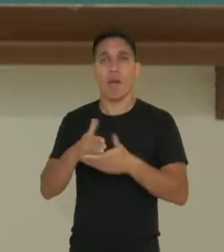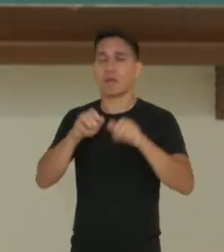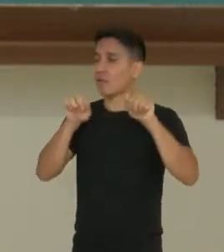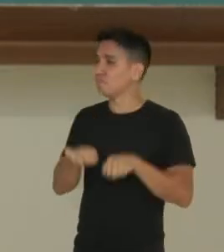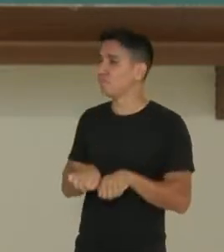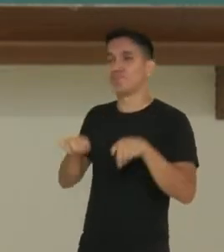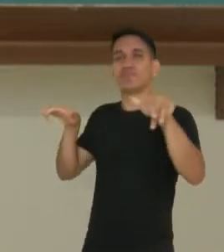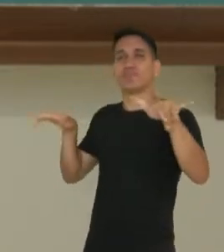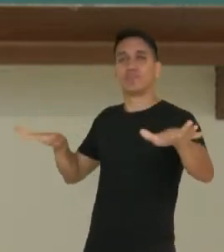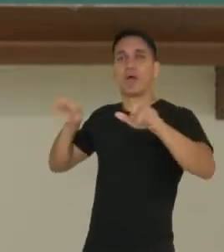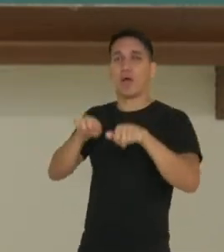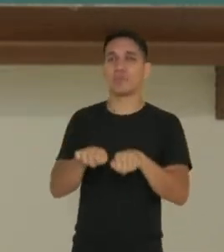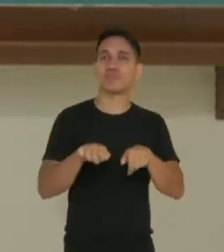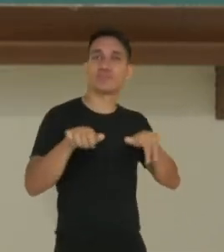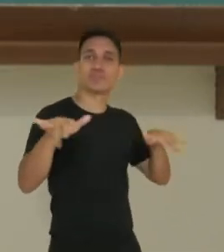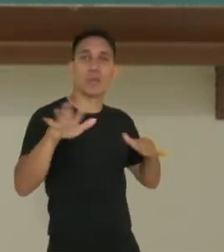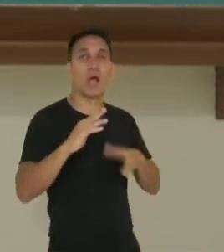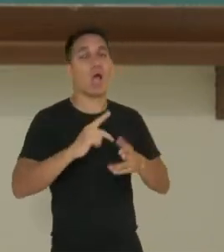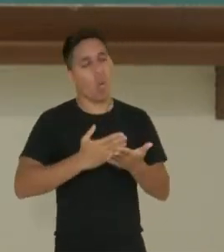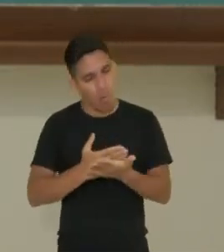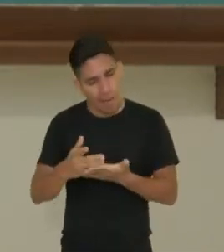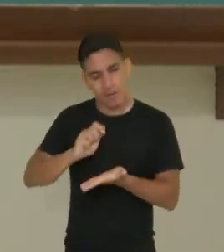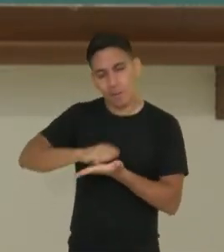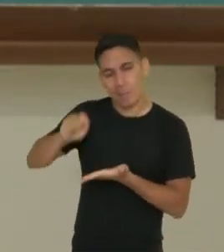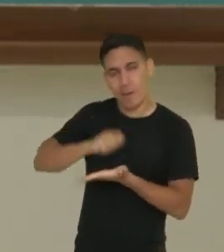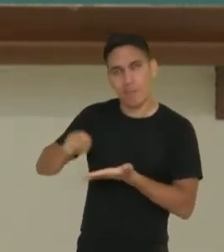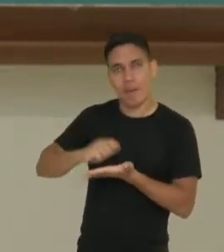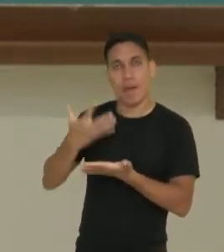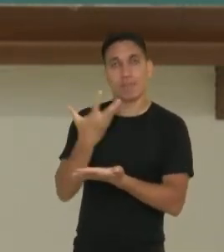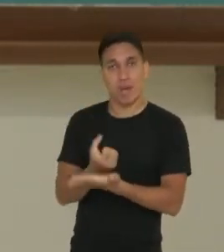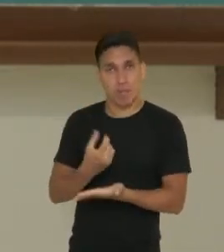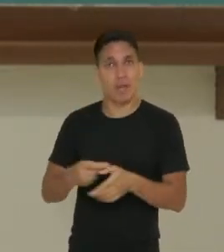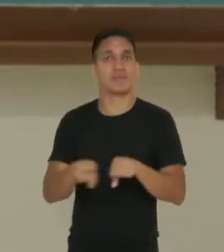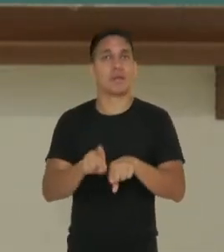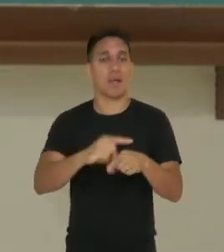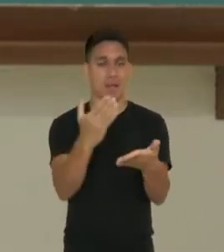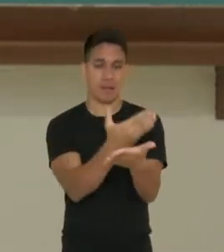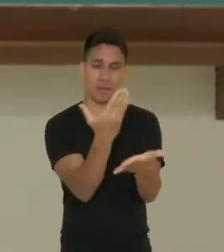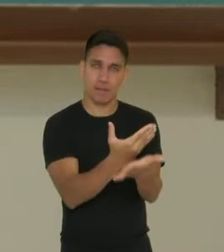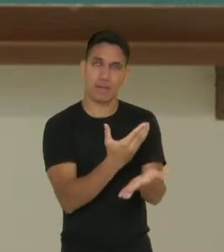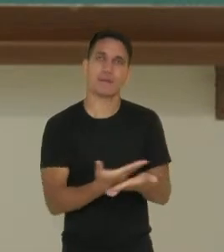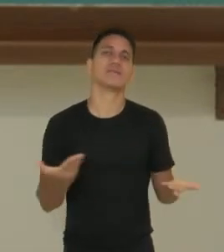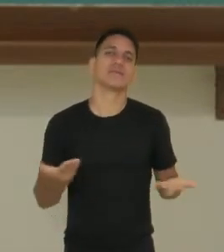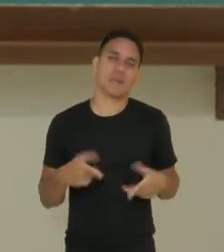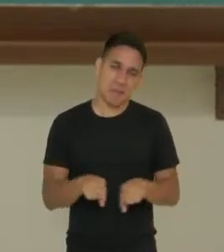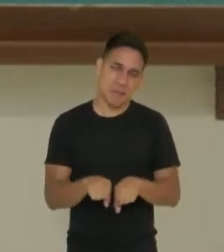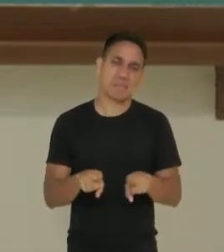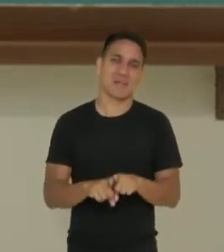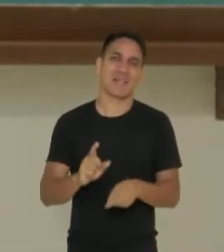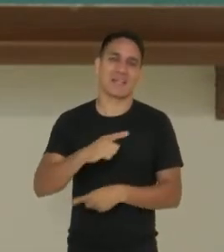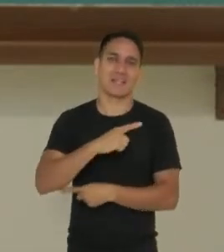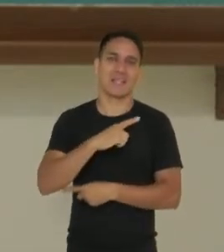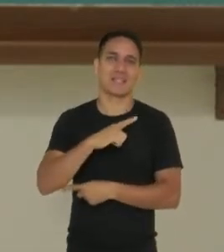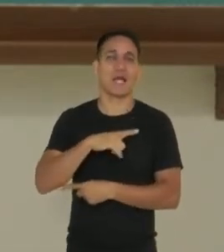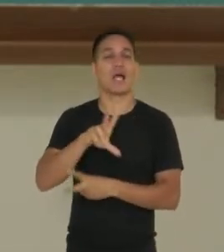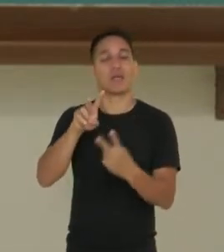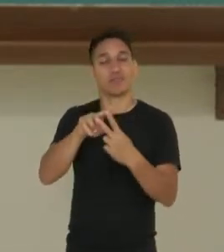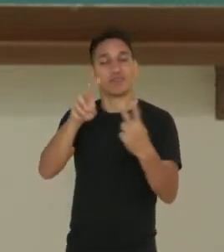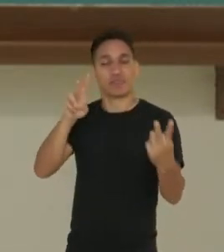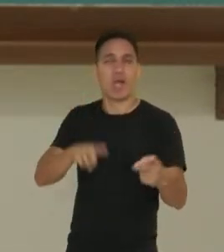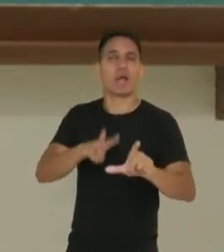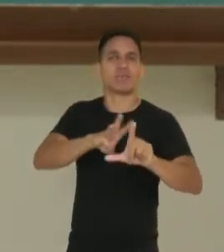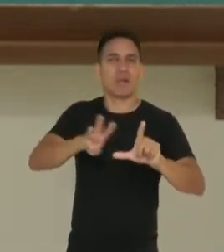passam a ser então escritas, registradas também em livros, né? E agora também em espaços virtuais, os